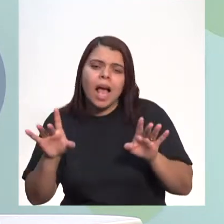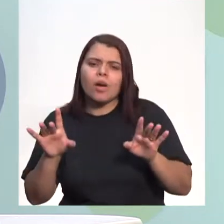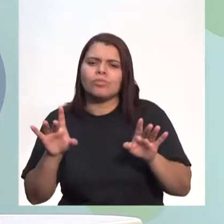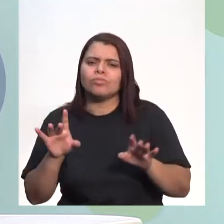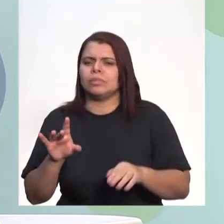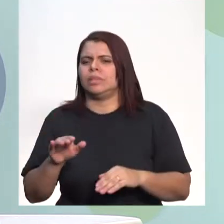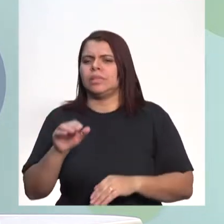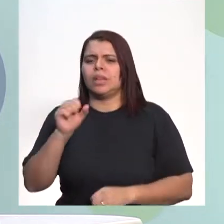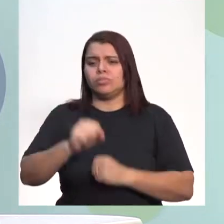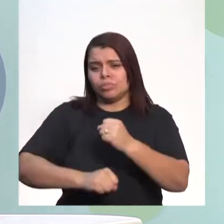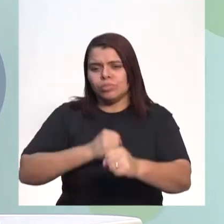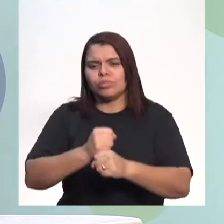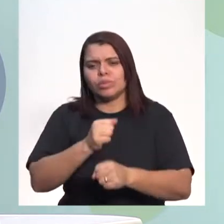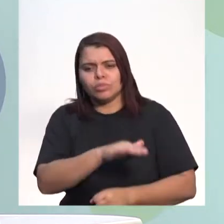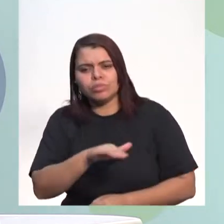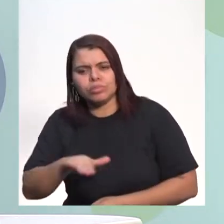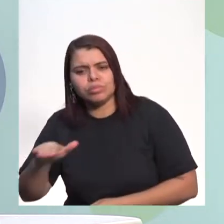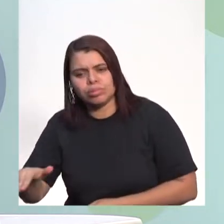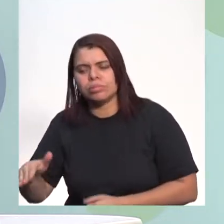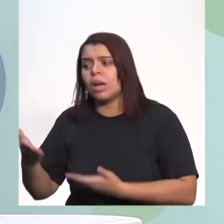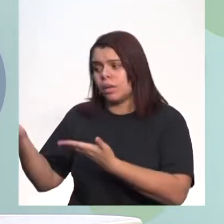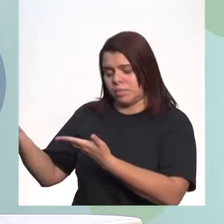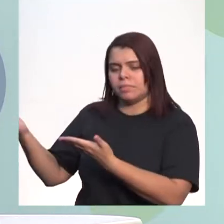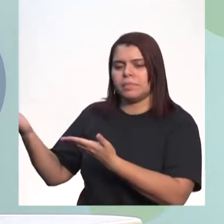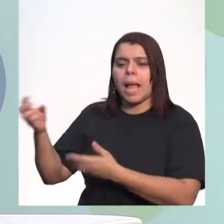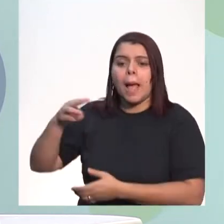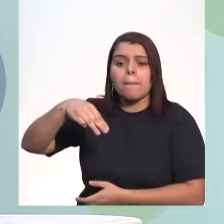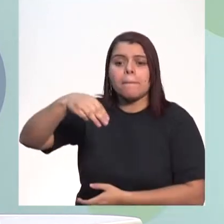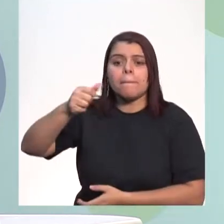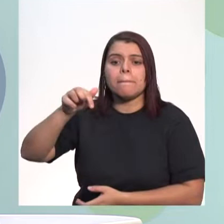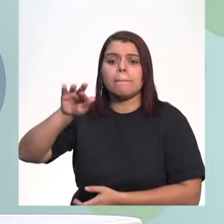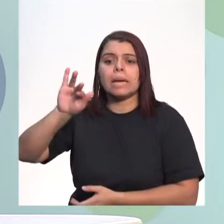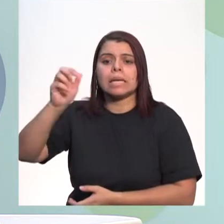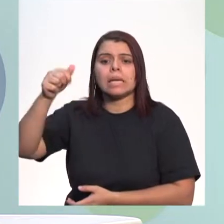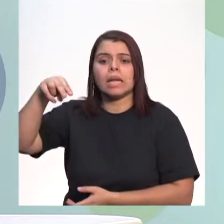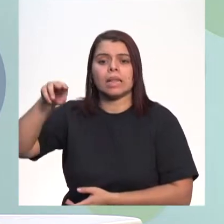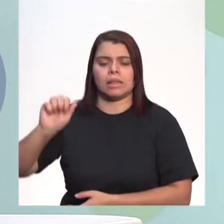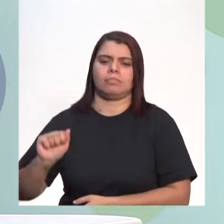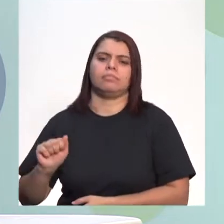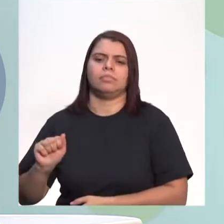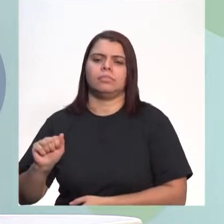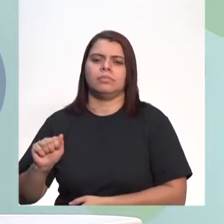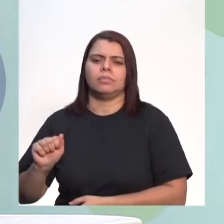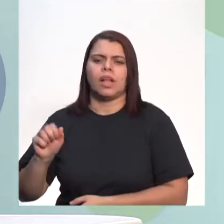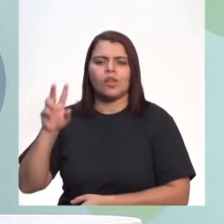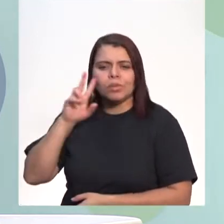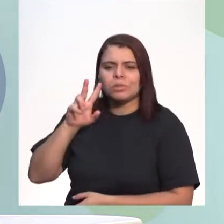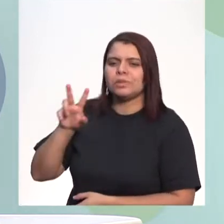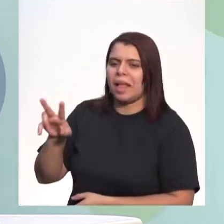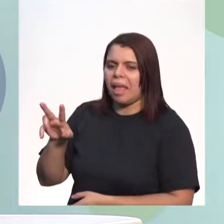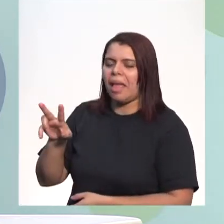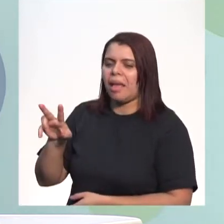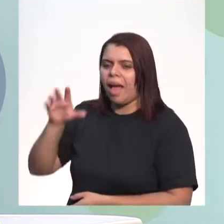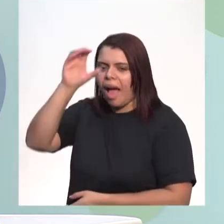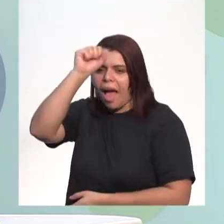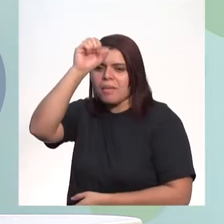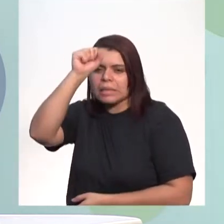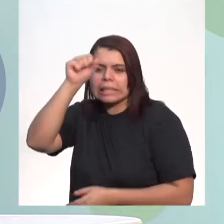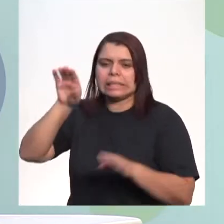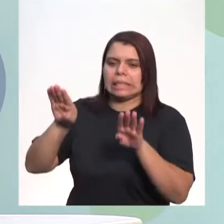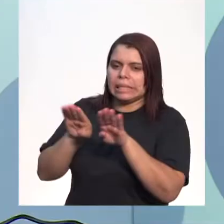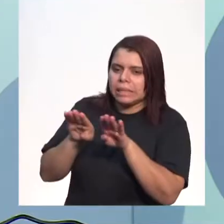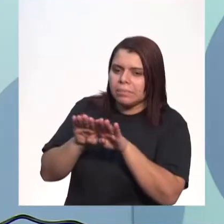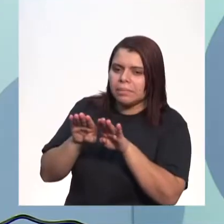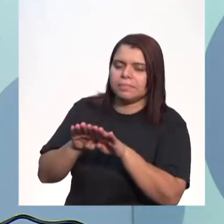Então, eu passo a palavra para a Mariana, para que a gente possa ouvi-la um pouco e aproveitar toda a contribuição que ela está nos